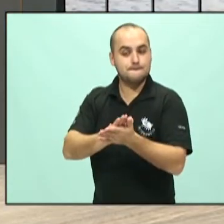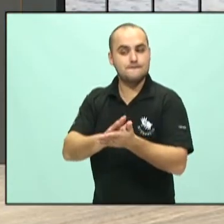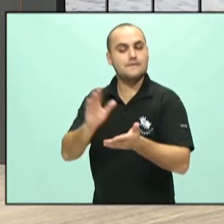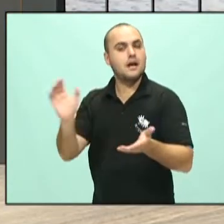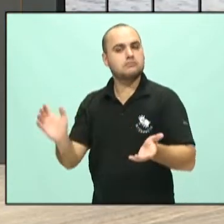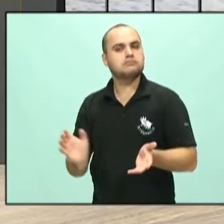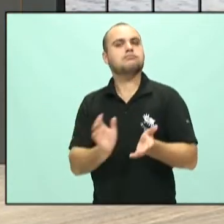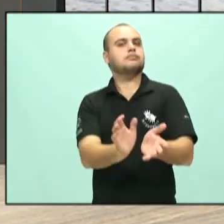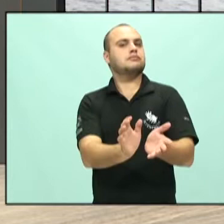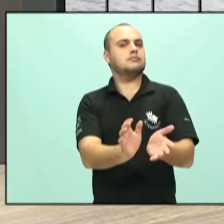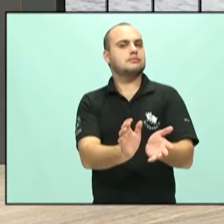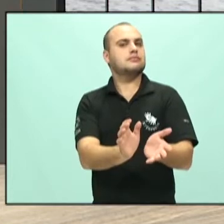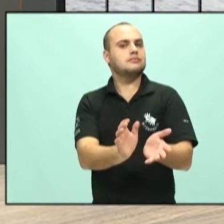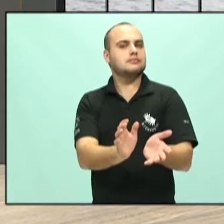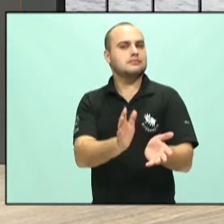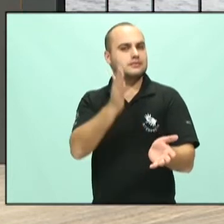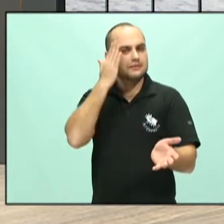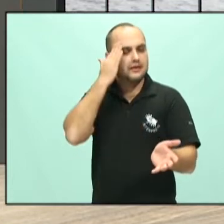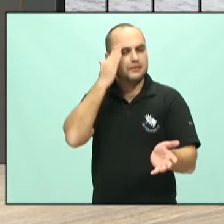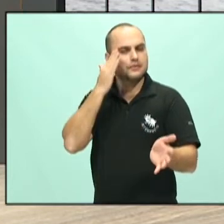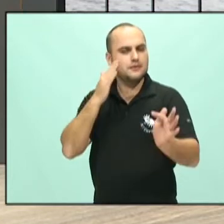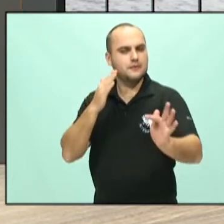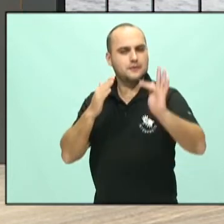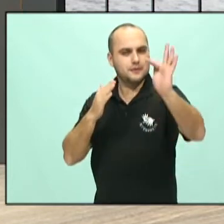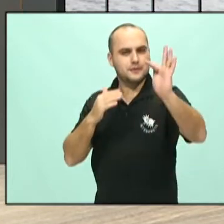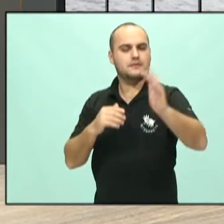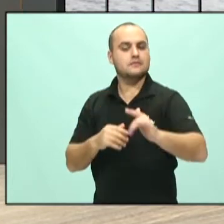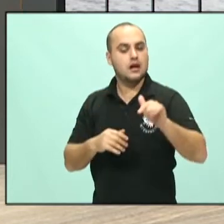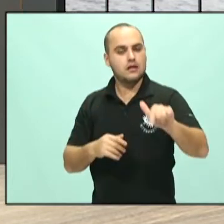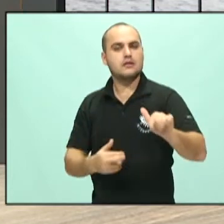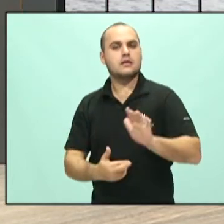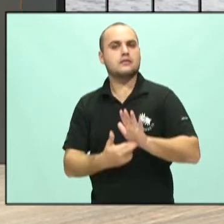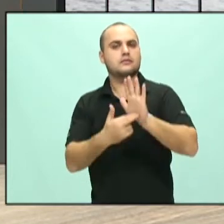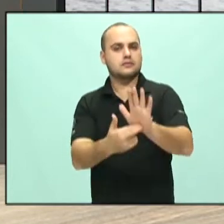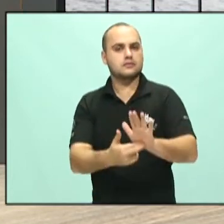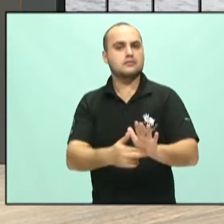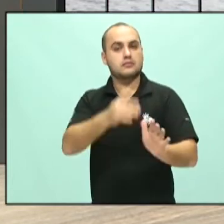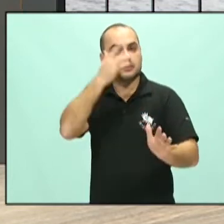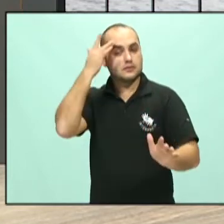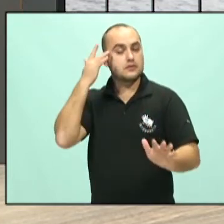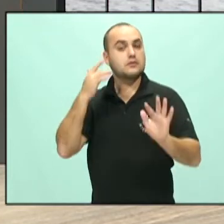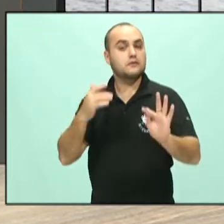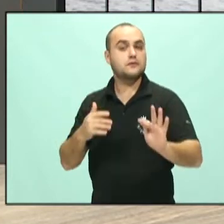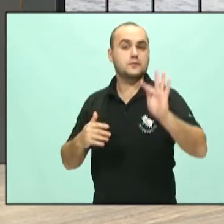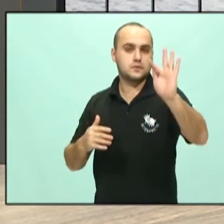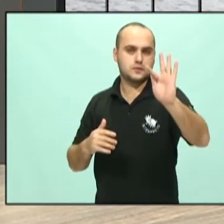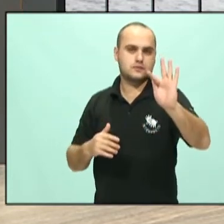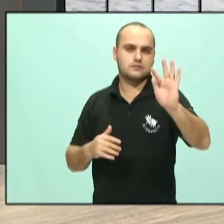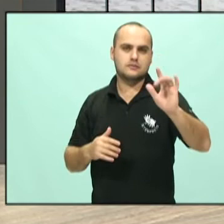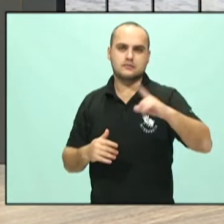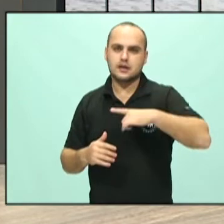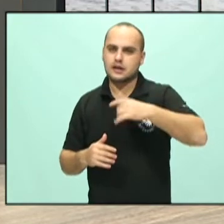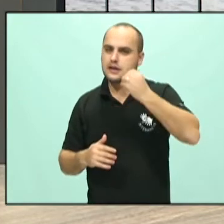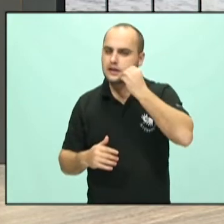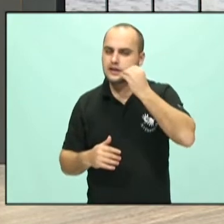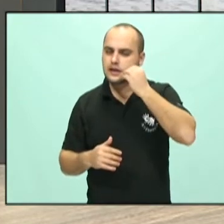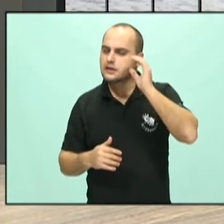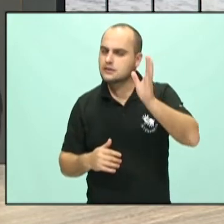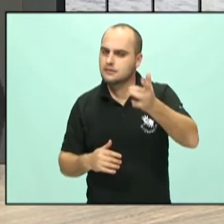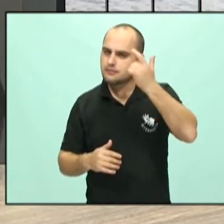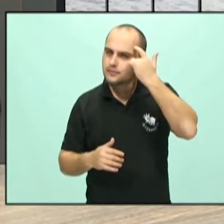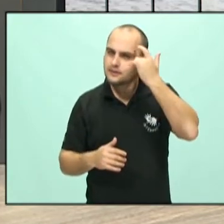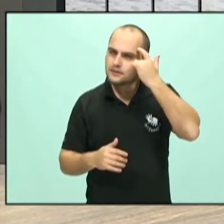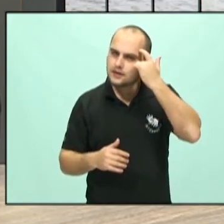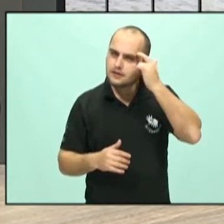situação para algo mais comum ainda no futuro, né? Então, ele representando o ser humano popular do futuro. Então, para gerar essa reflexão mesmo